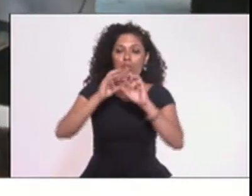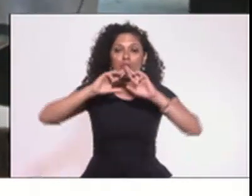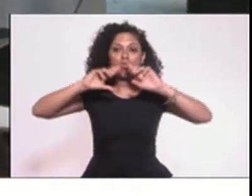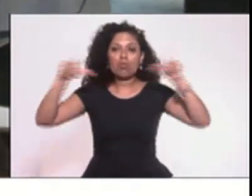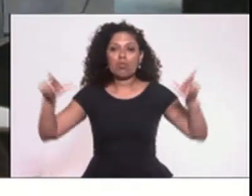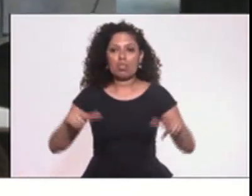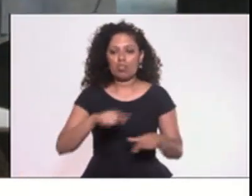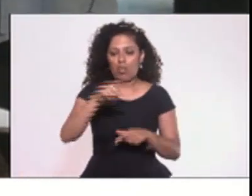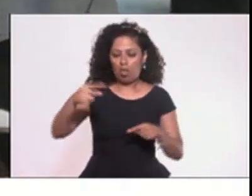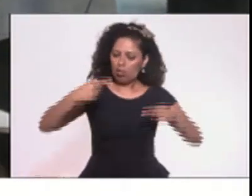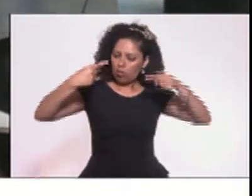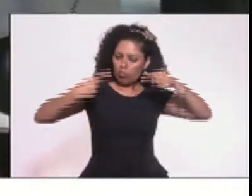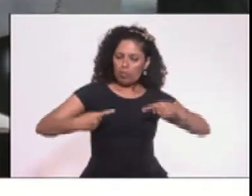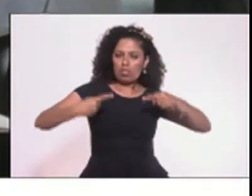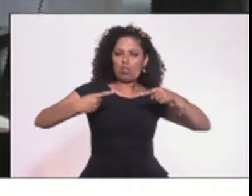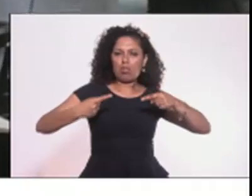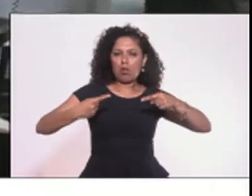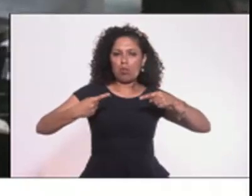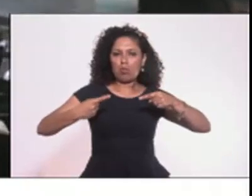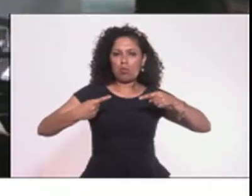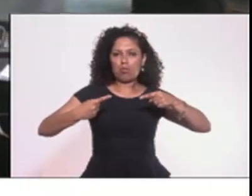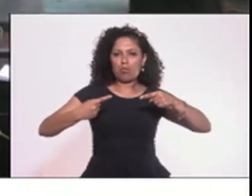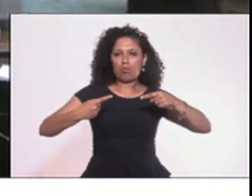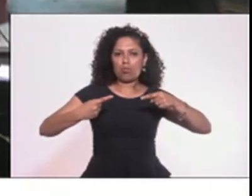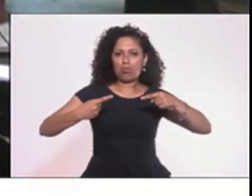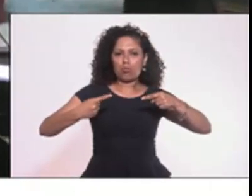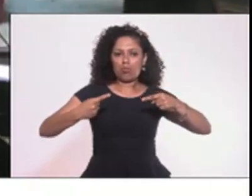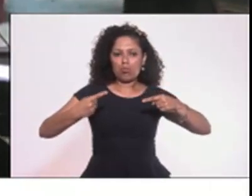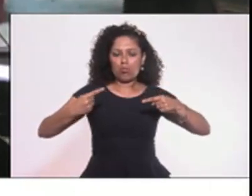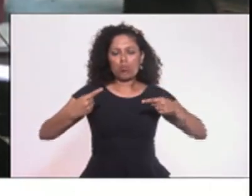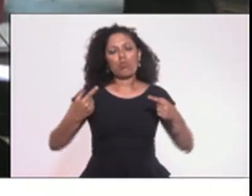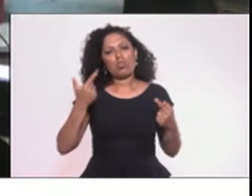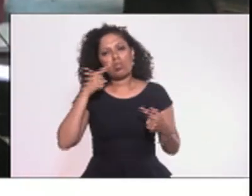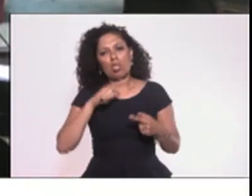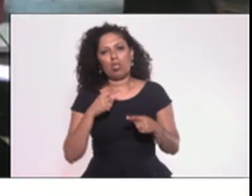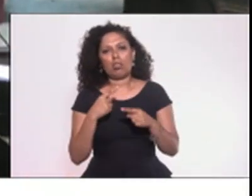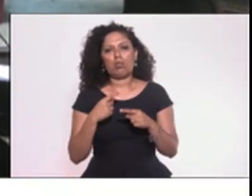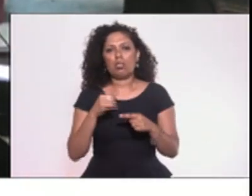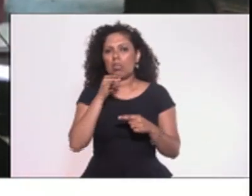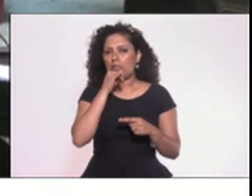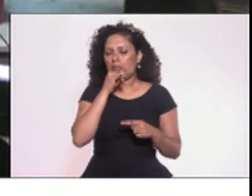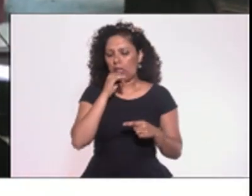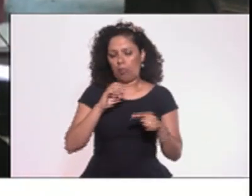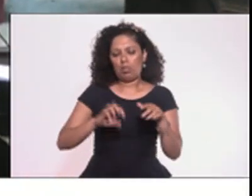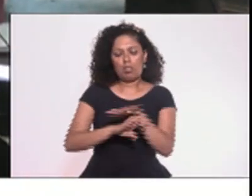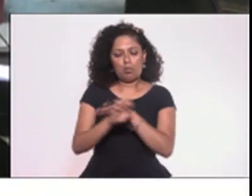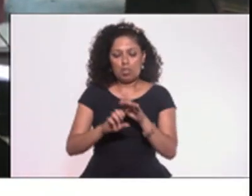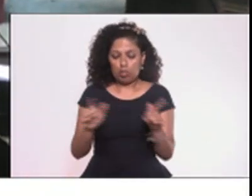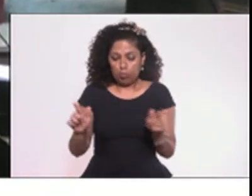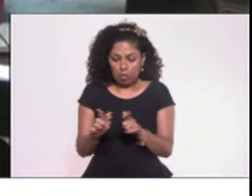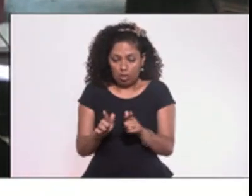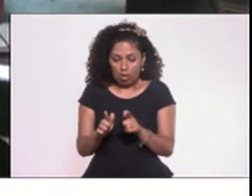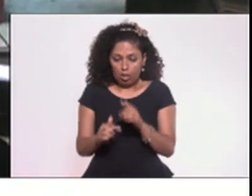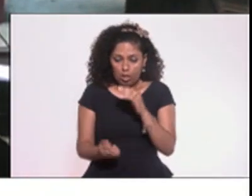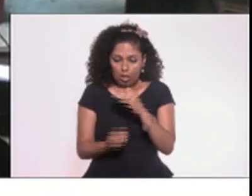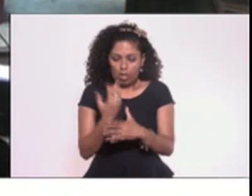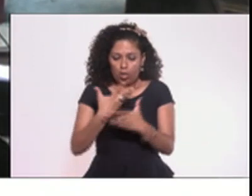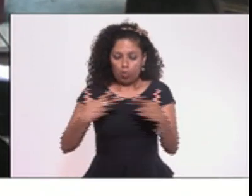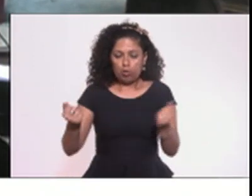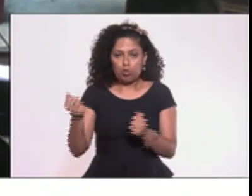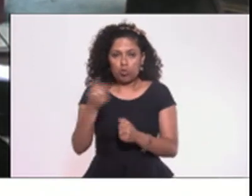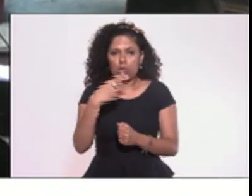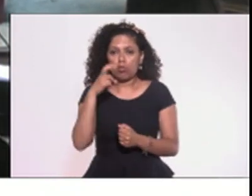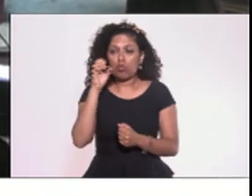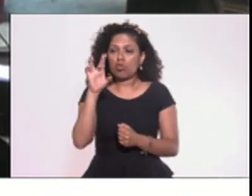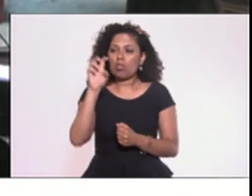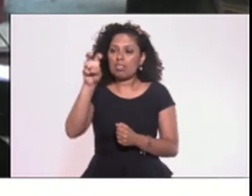tornar mais competitivas, porque as micro e pequenas empresas, elas inovam somente 5%. É muito baixo. Então,